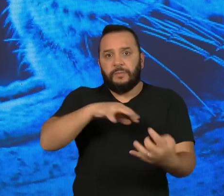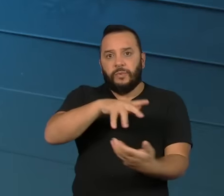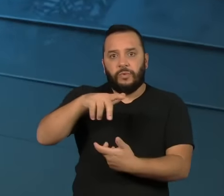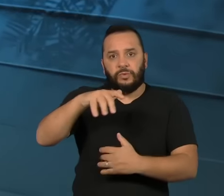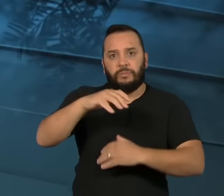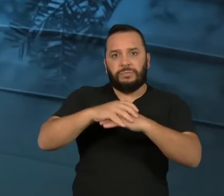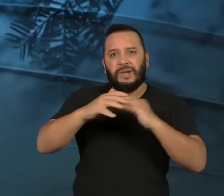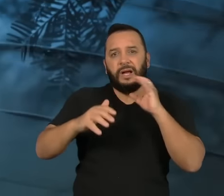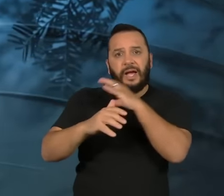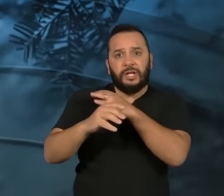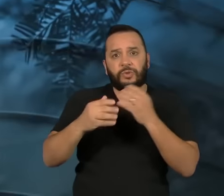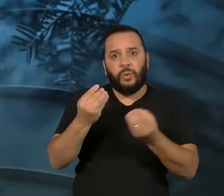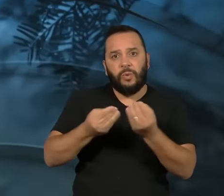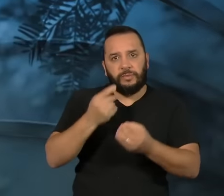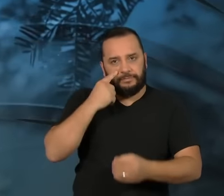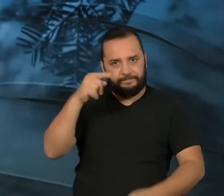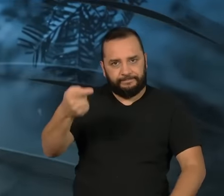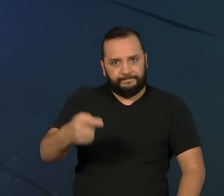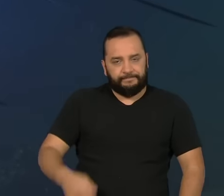planeta.